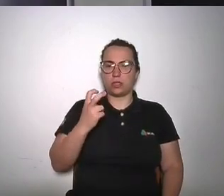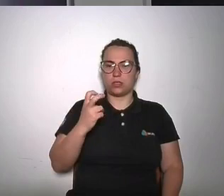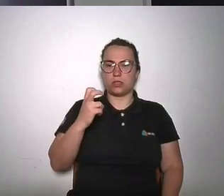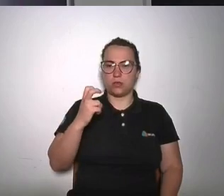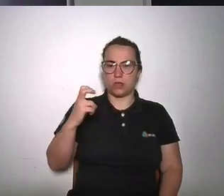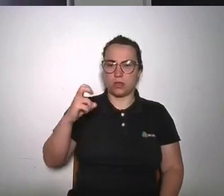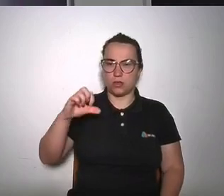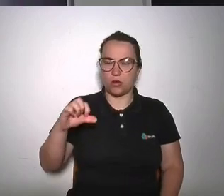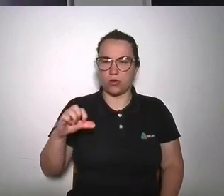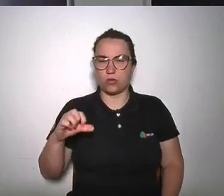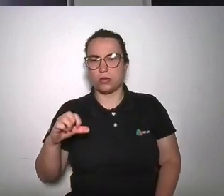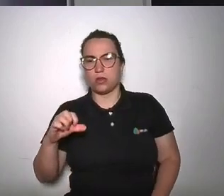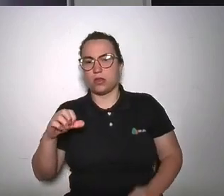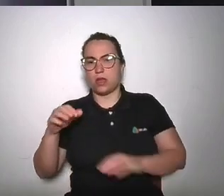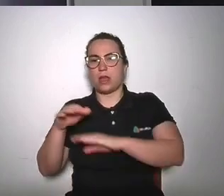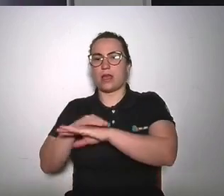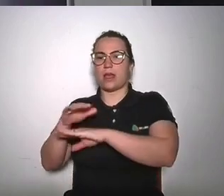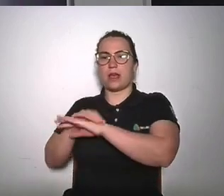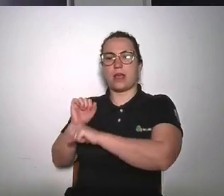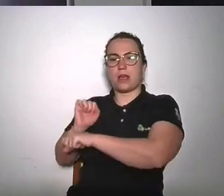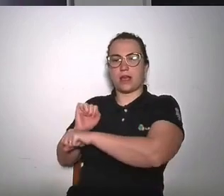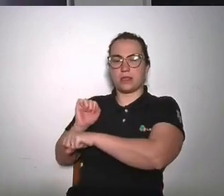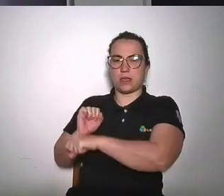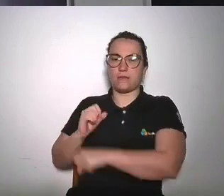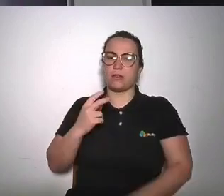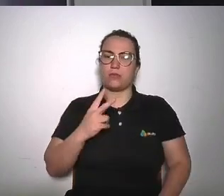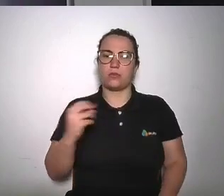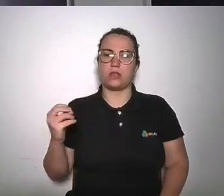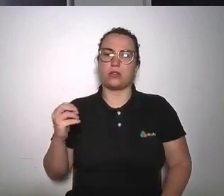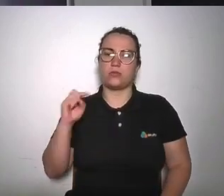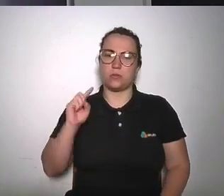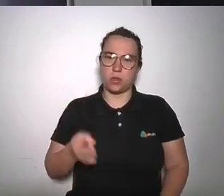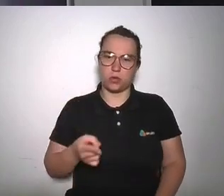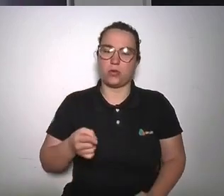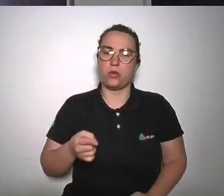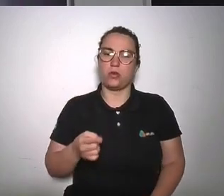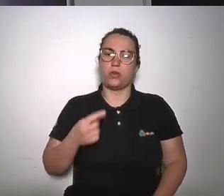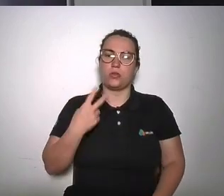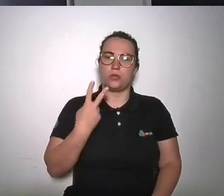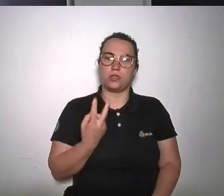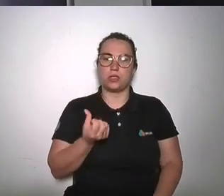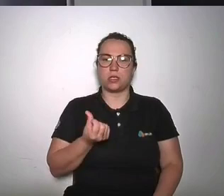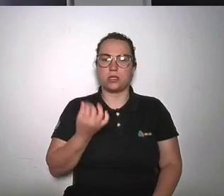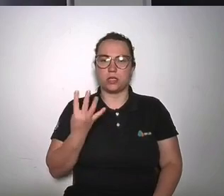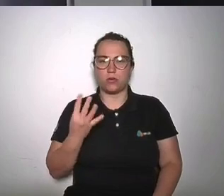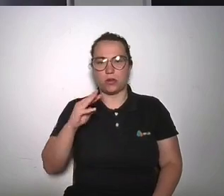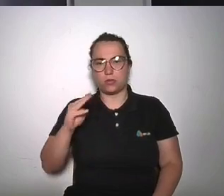e reserva de contingência, 200.000, fechando também os